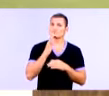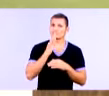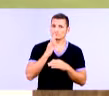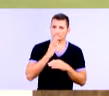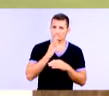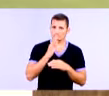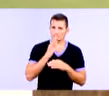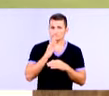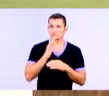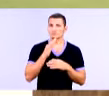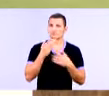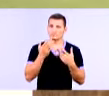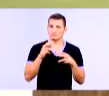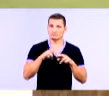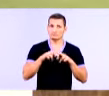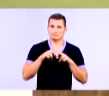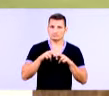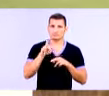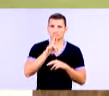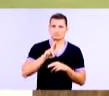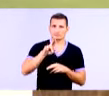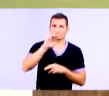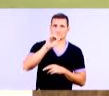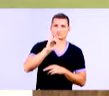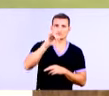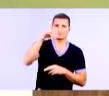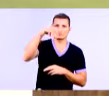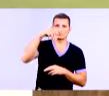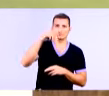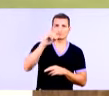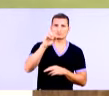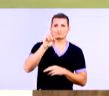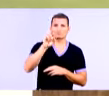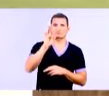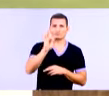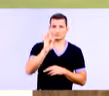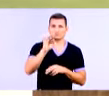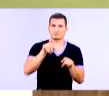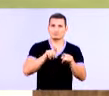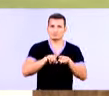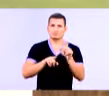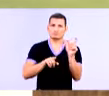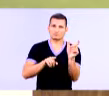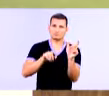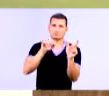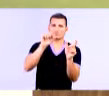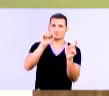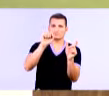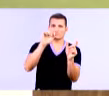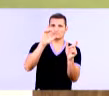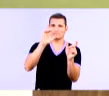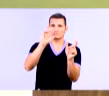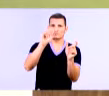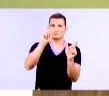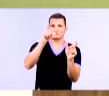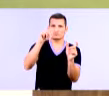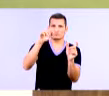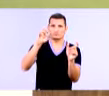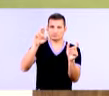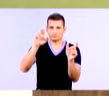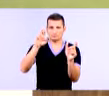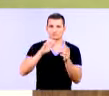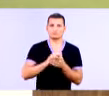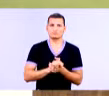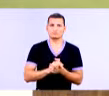usa o import e a classe scanner, né? Então o recurso scanner. Tá? E o comando de